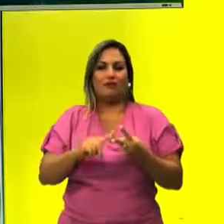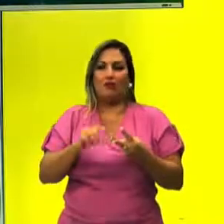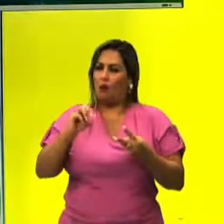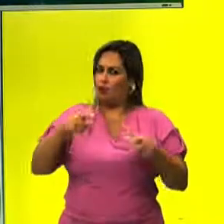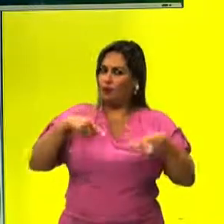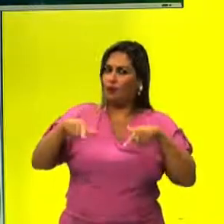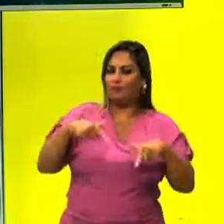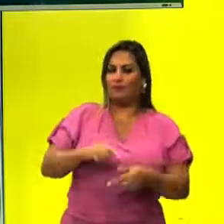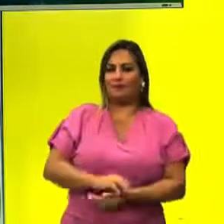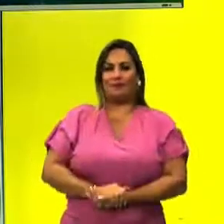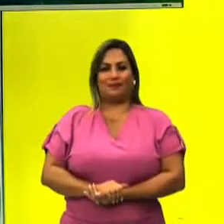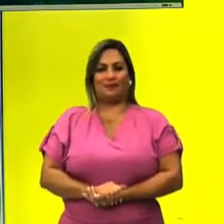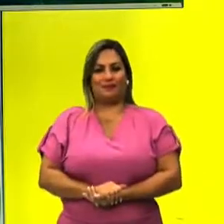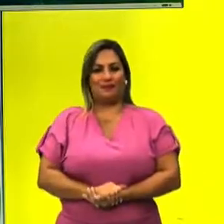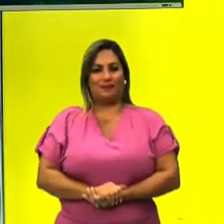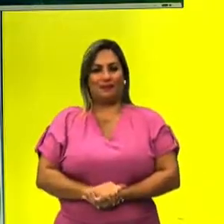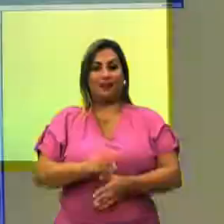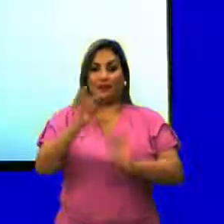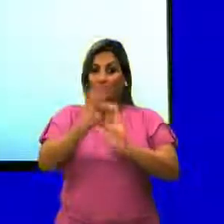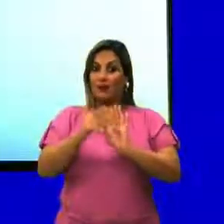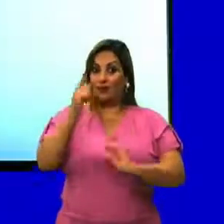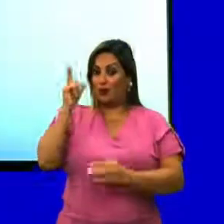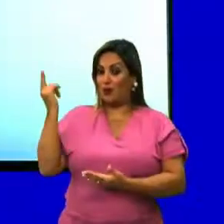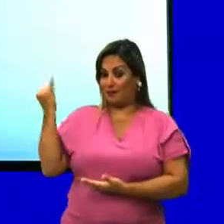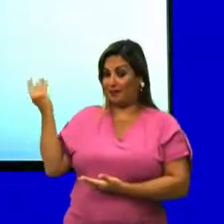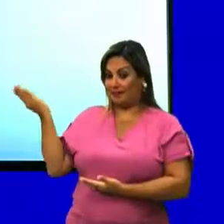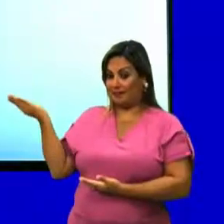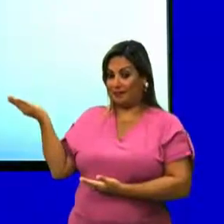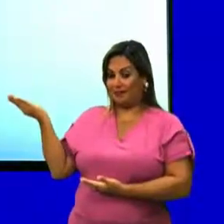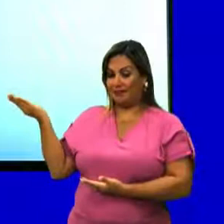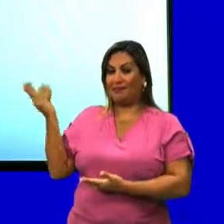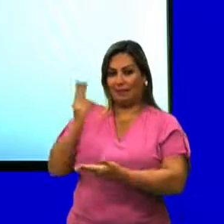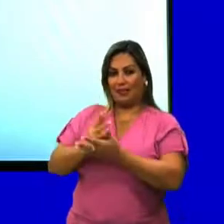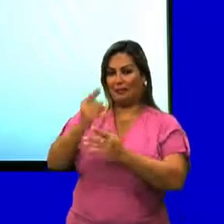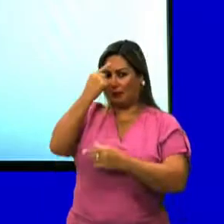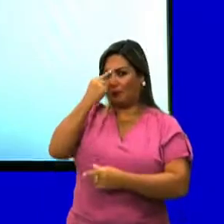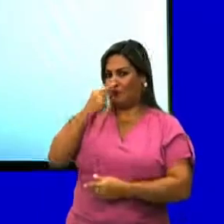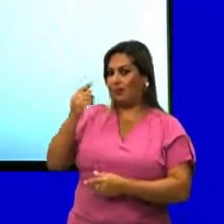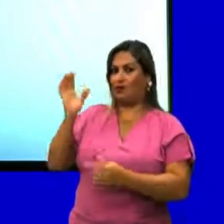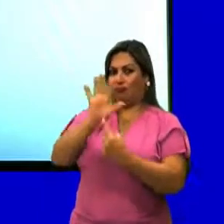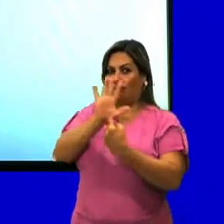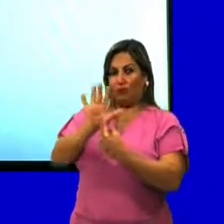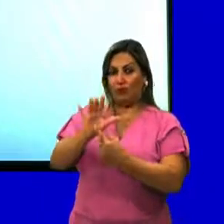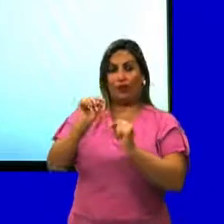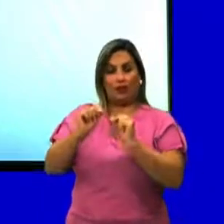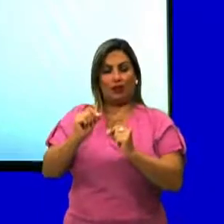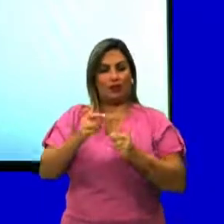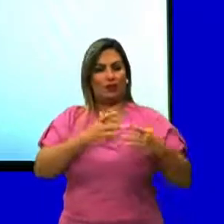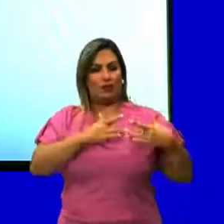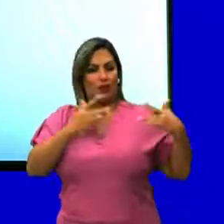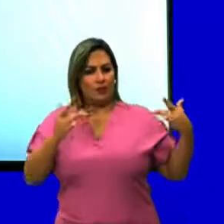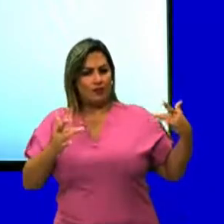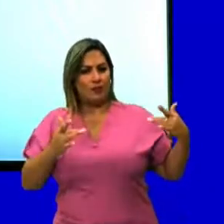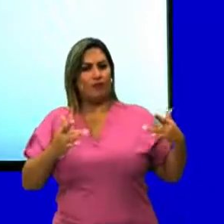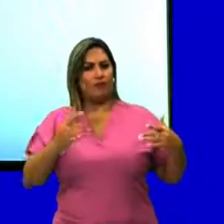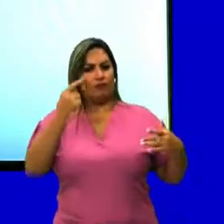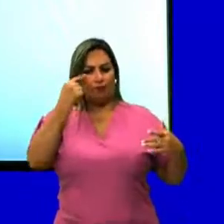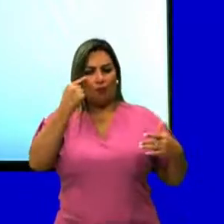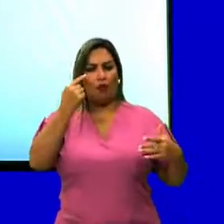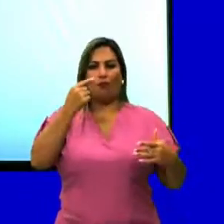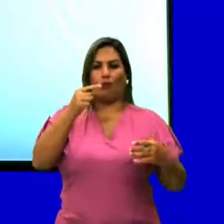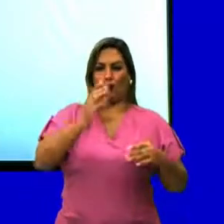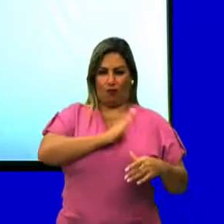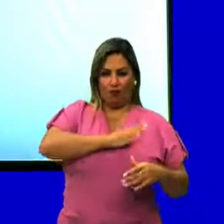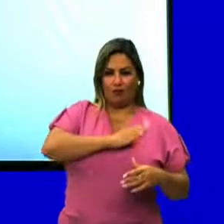um serviço. O mesmo texto de ontem, eu acho que é importante, né, a gente ressaltar sobre a questão de doação de órgãos,